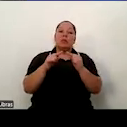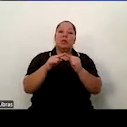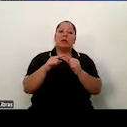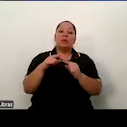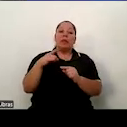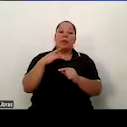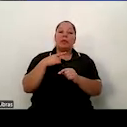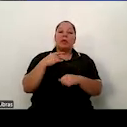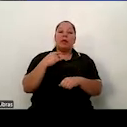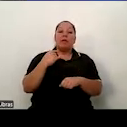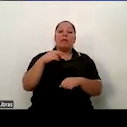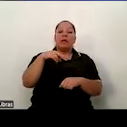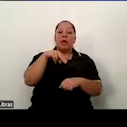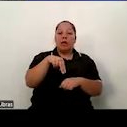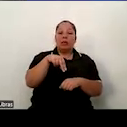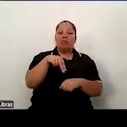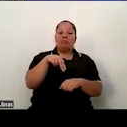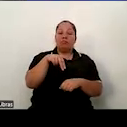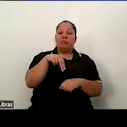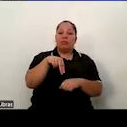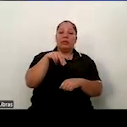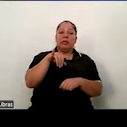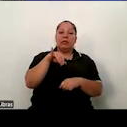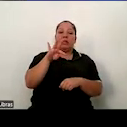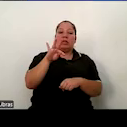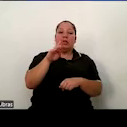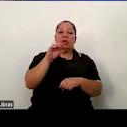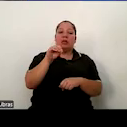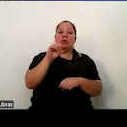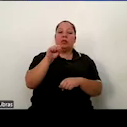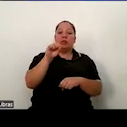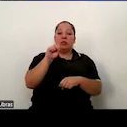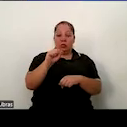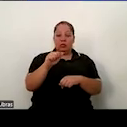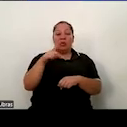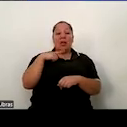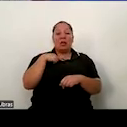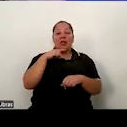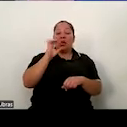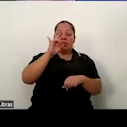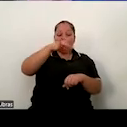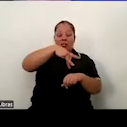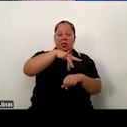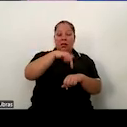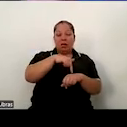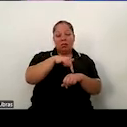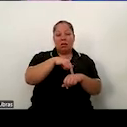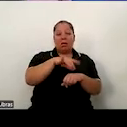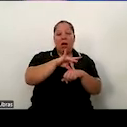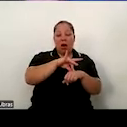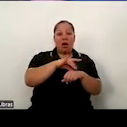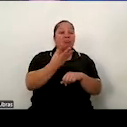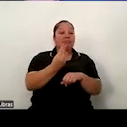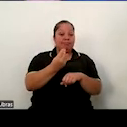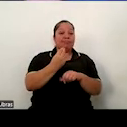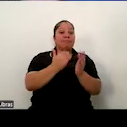presente em grande quantidade na carne vermelha. E qual seria a orientação do